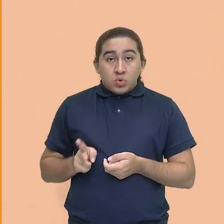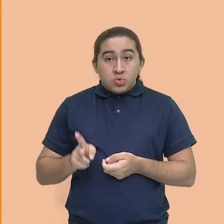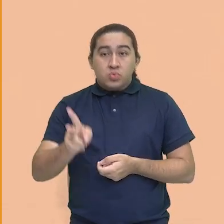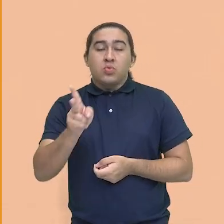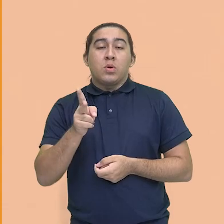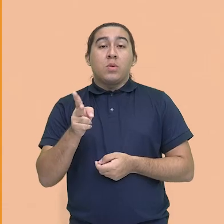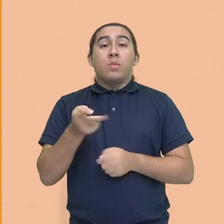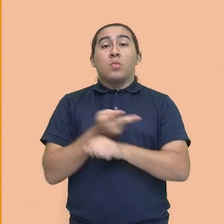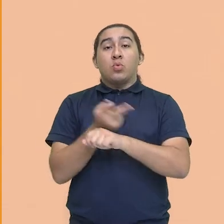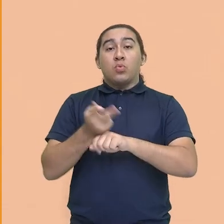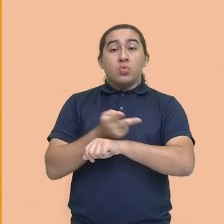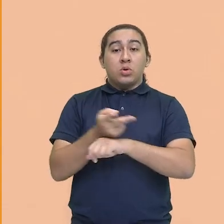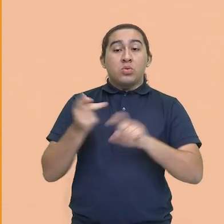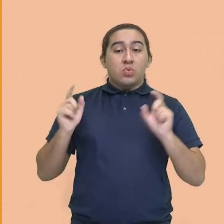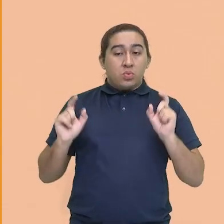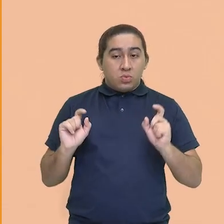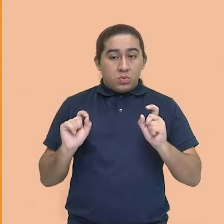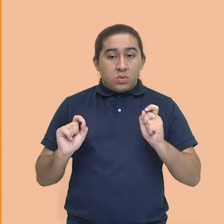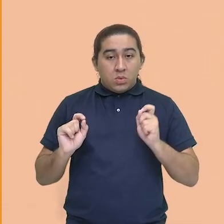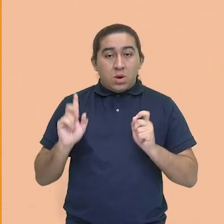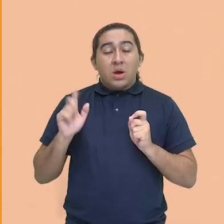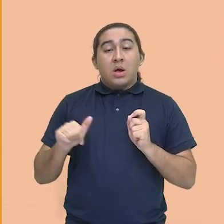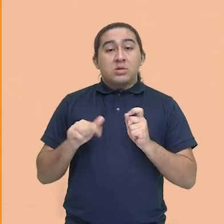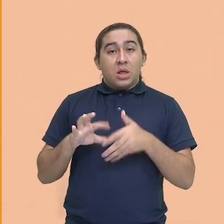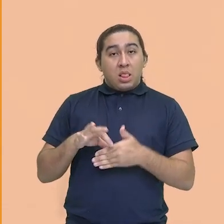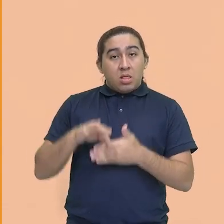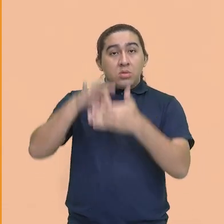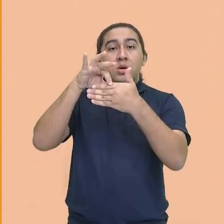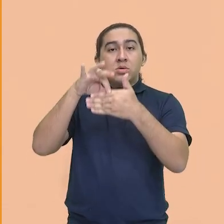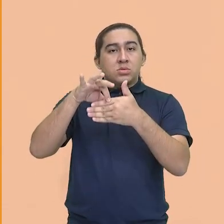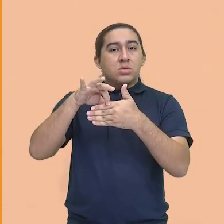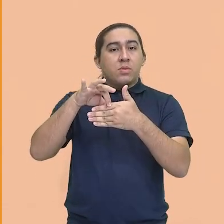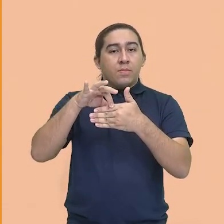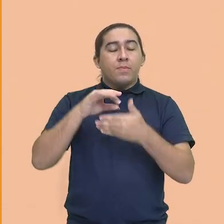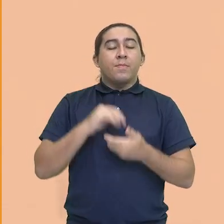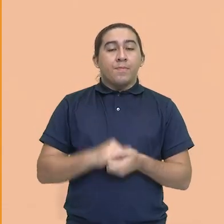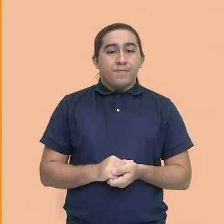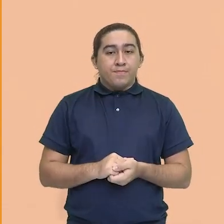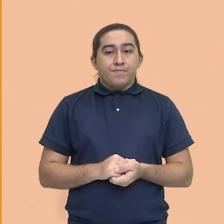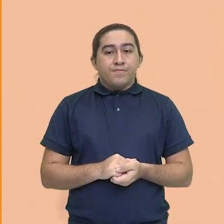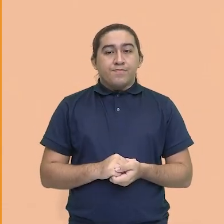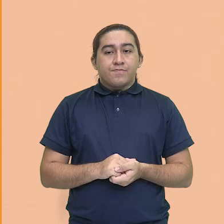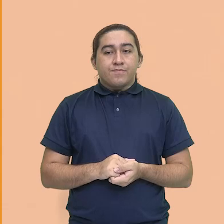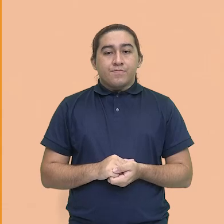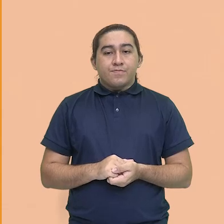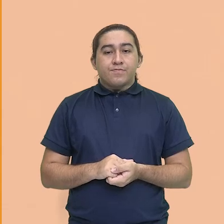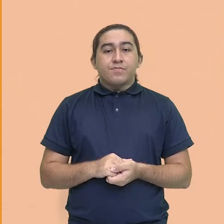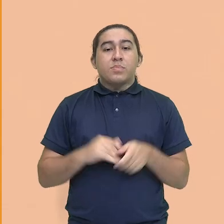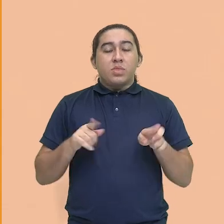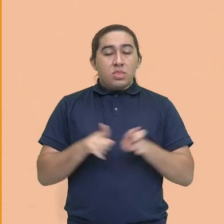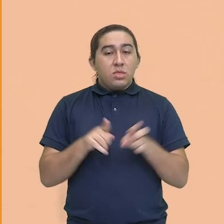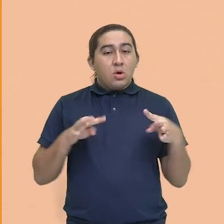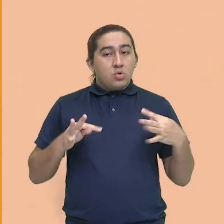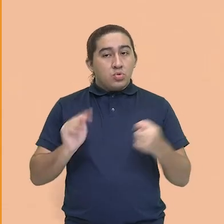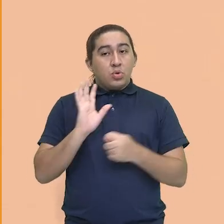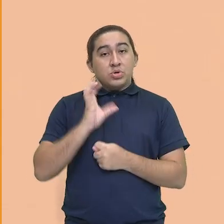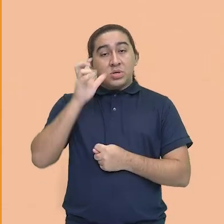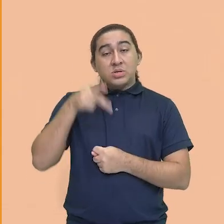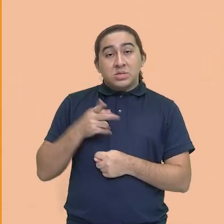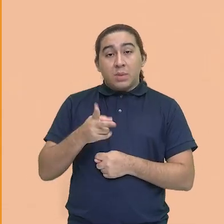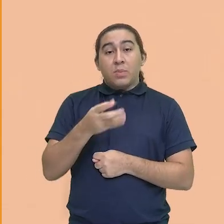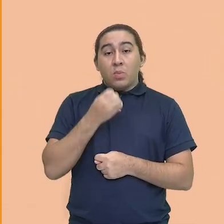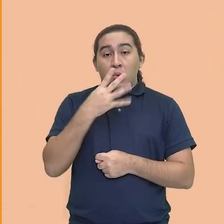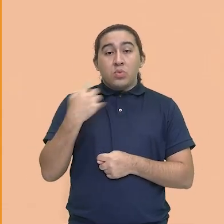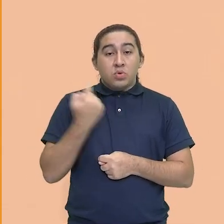buscando essa liderança, manter essa liderança ali. É uma discussão que ainda está acontecendo, é sempre bom a gente